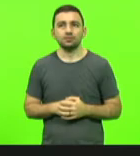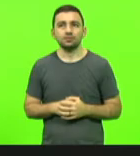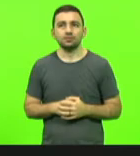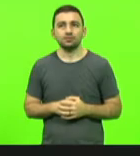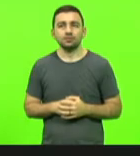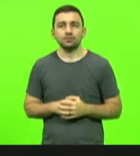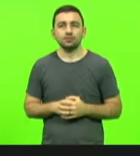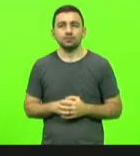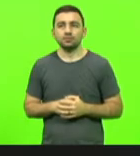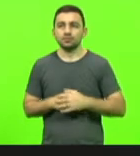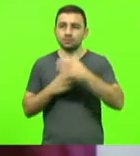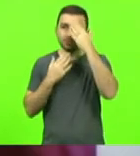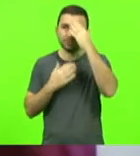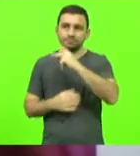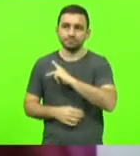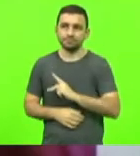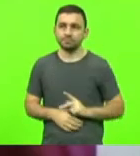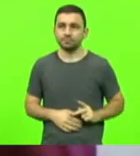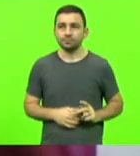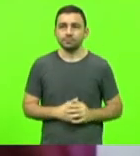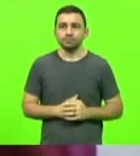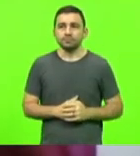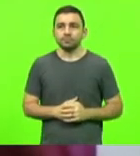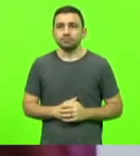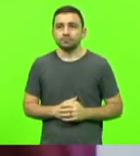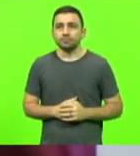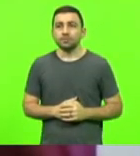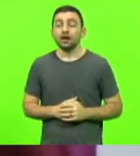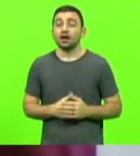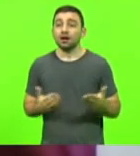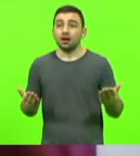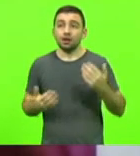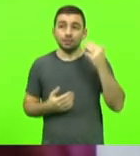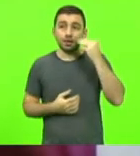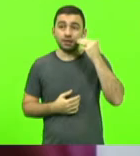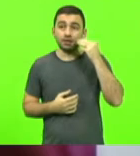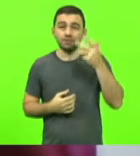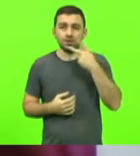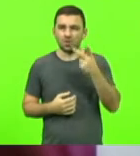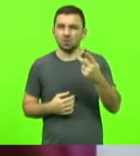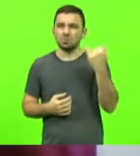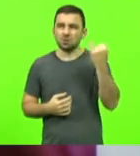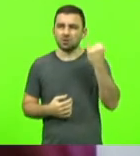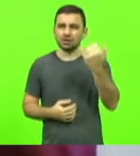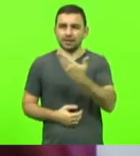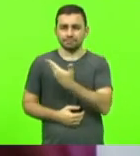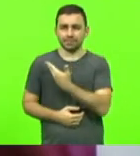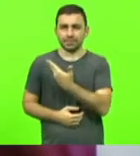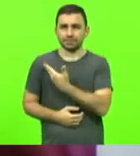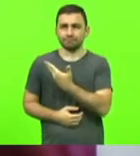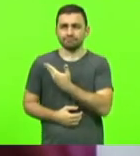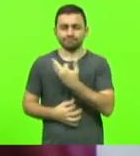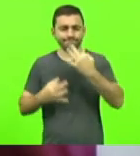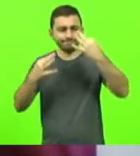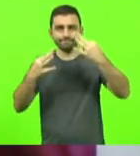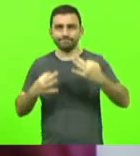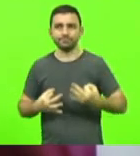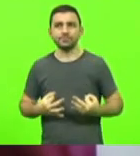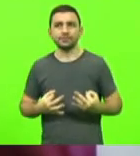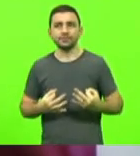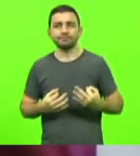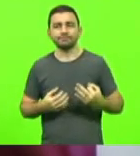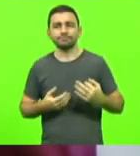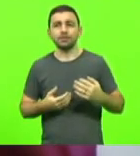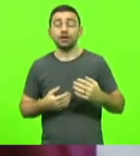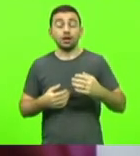Obrigada, senhor presidente. A deputada Marlene destaca a importância da amizade cívica, do quanto é relevante que nós tenhamos